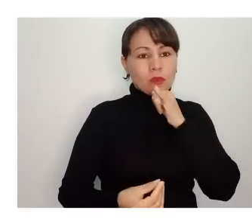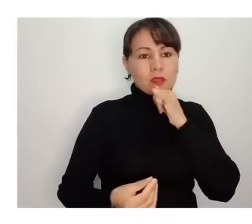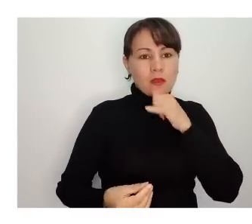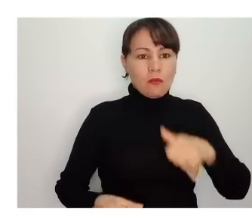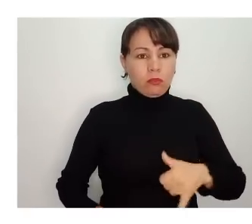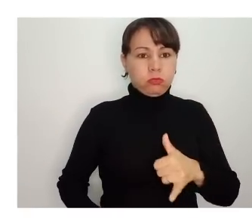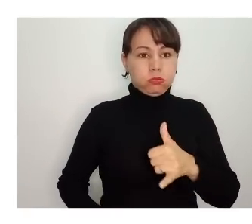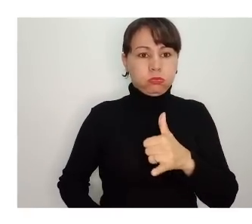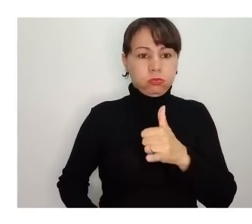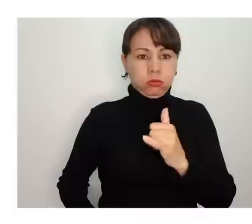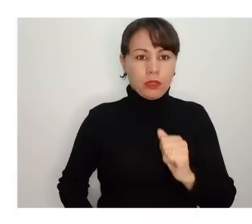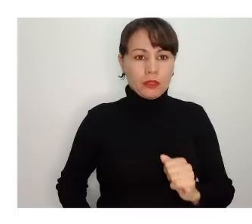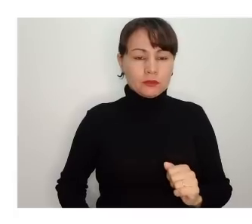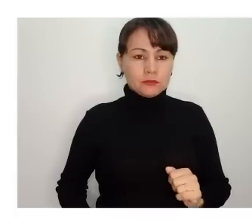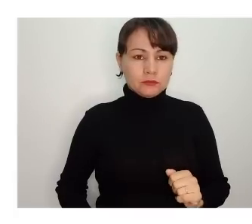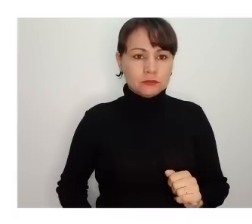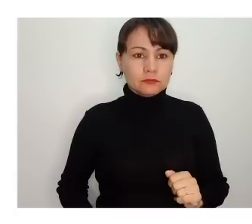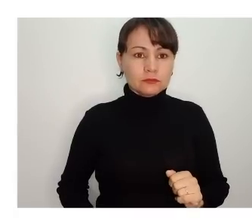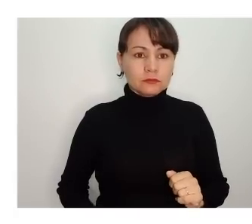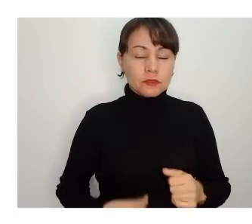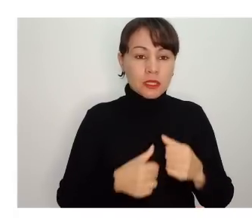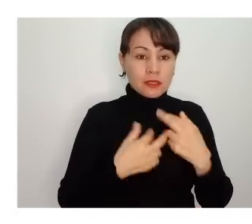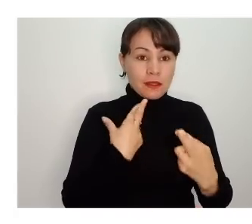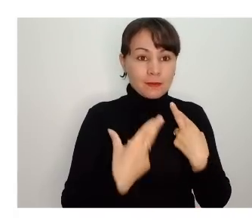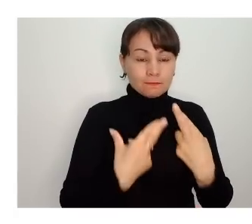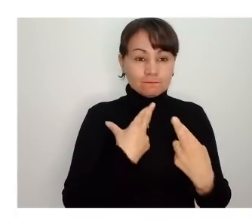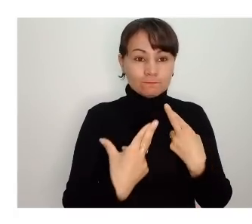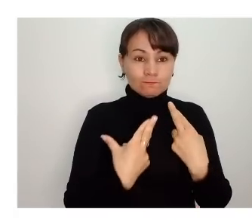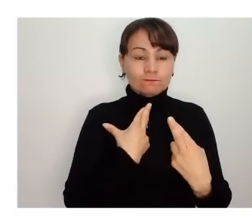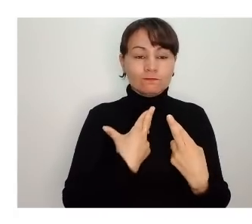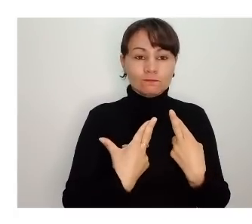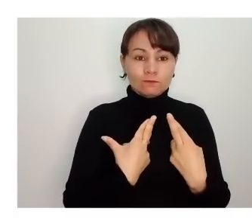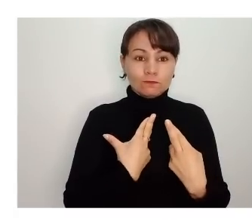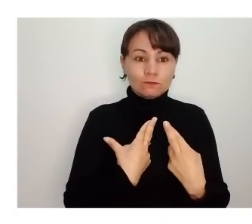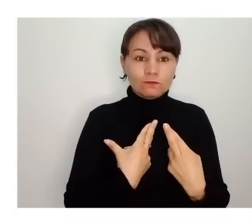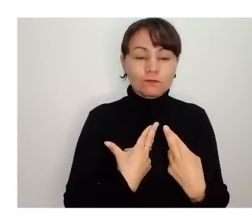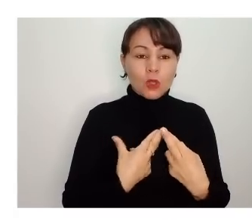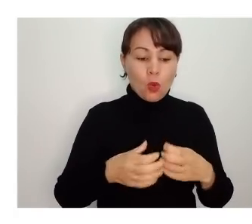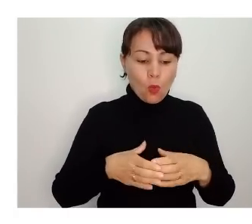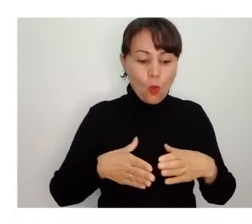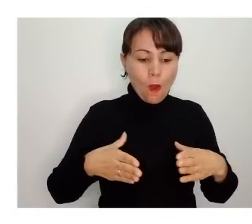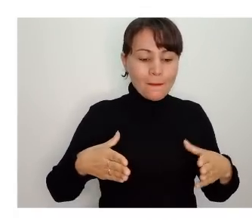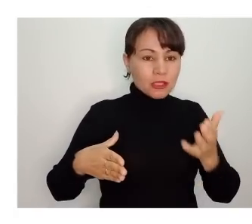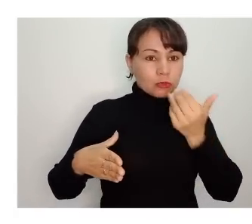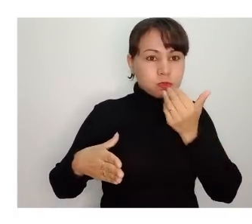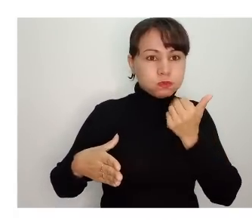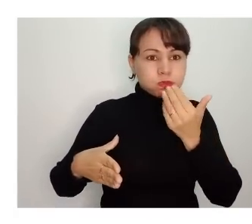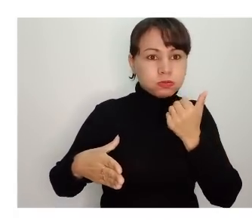obesidade. A obesidade está relacionado com